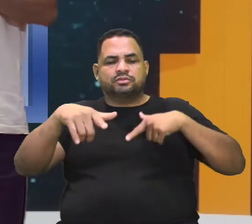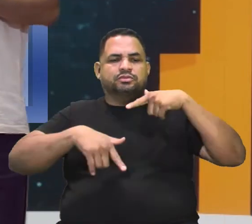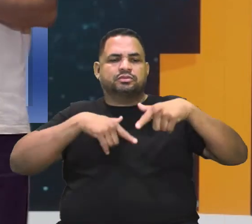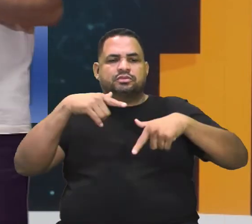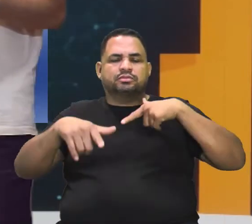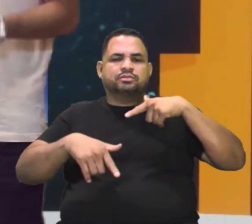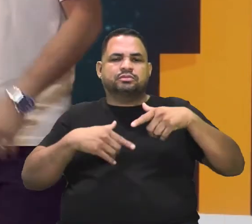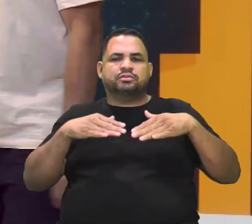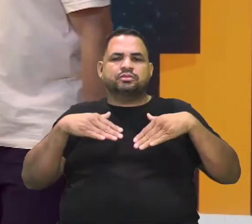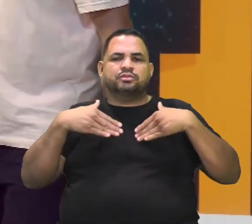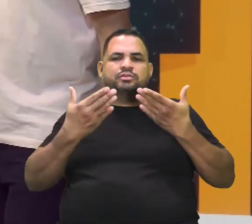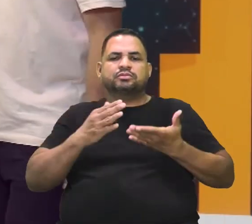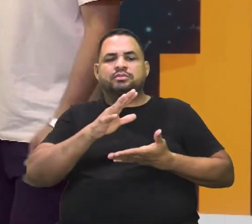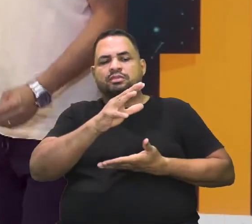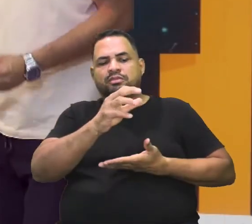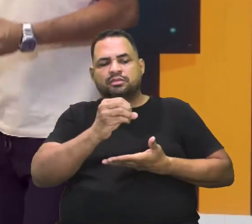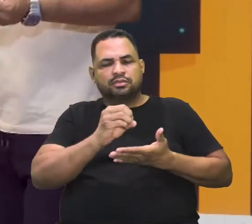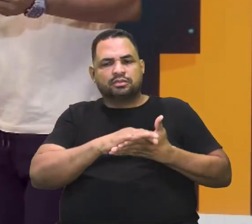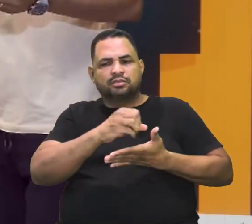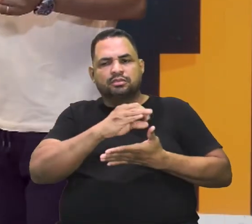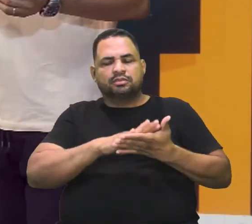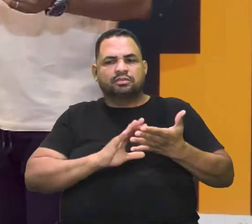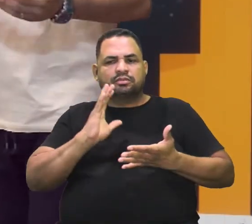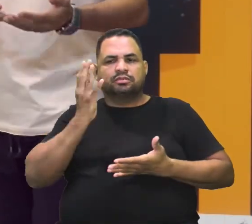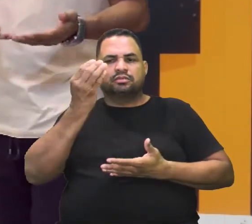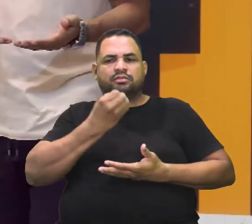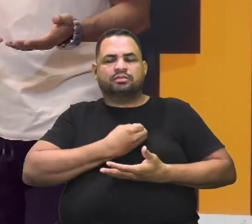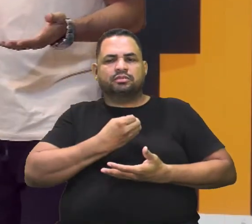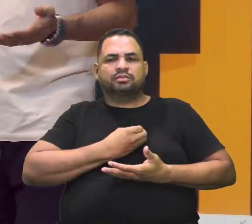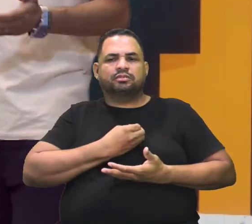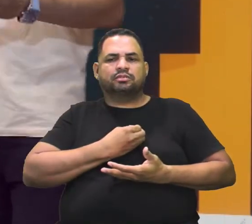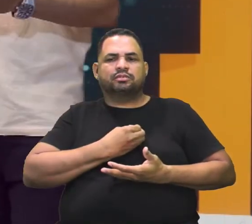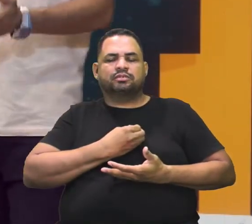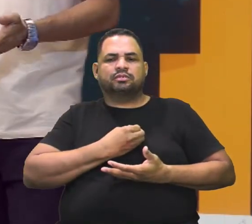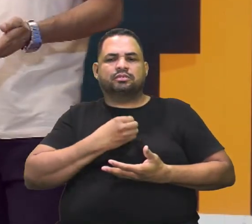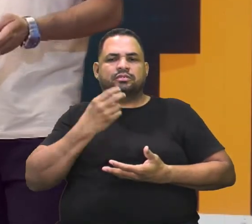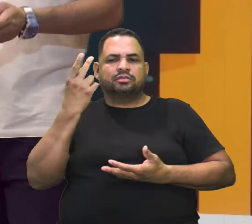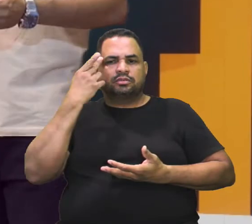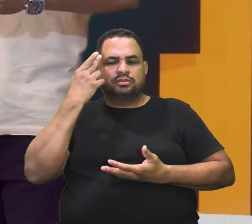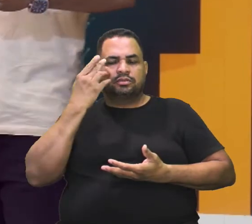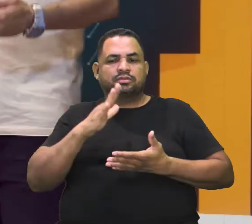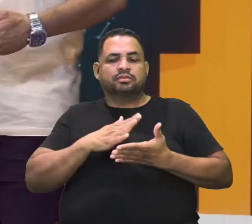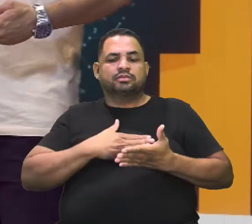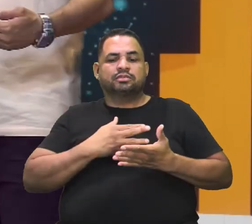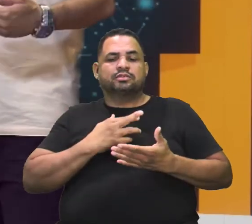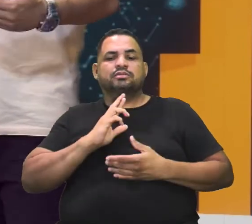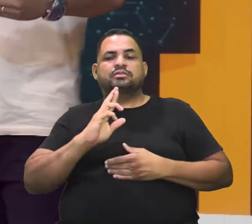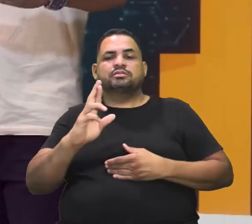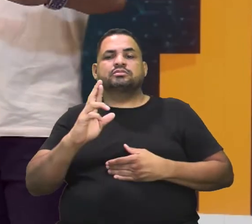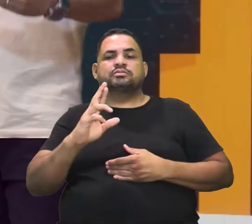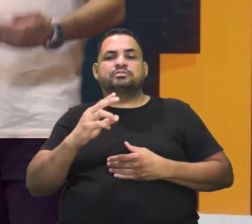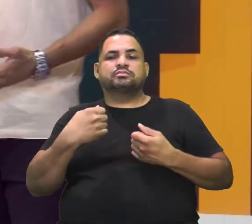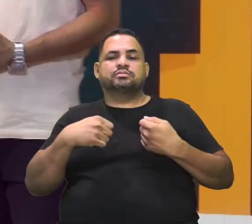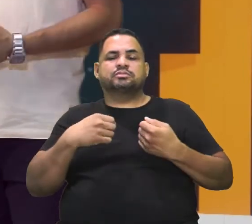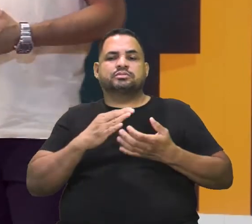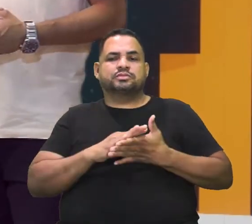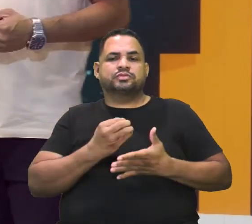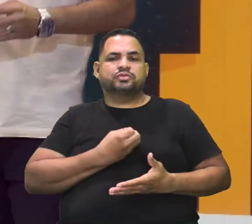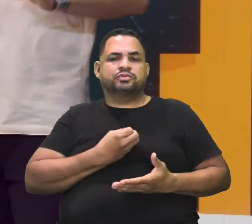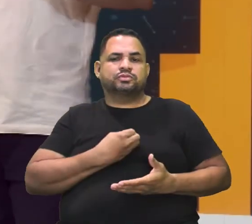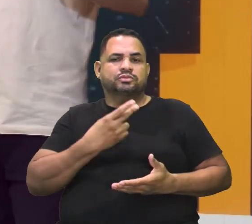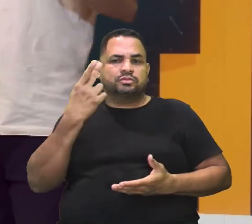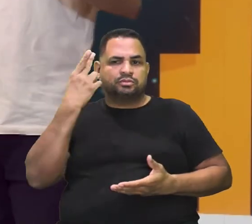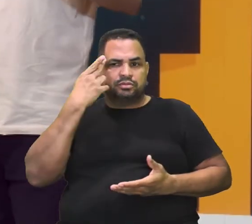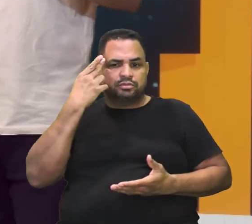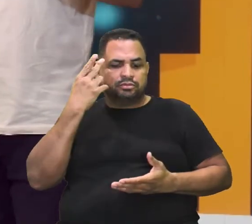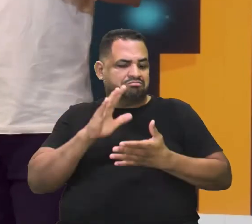trabalhado. Então, quando eu pego uma questão que pede para eu resolver nos números naturais, a minha resposta tem que ser o número natural.